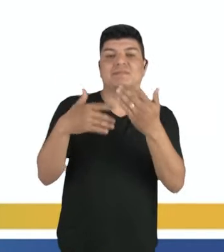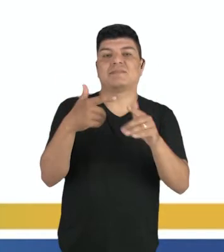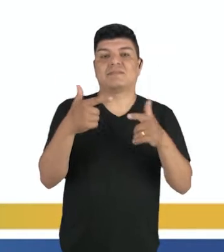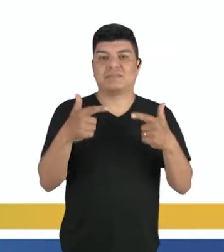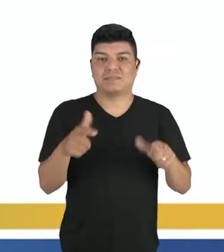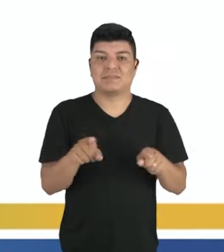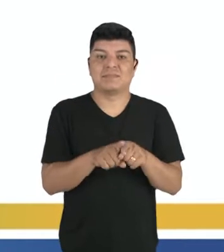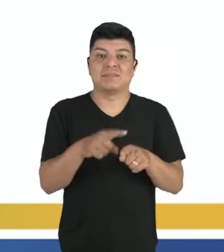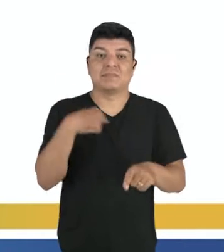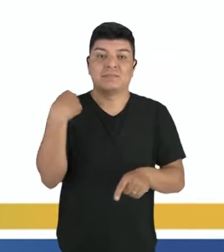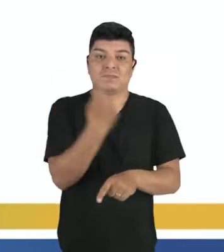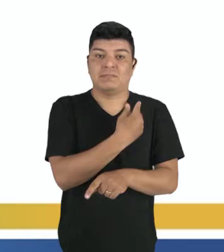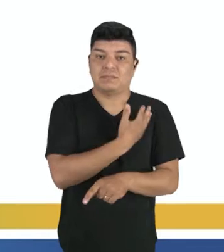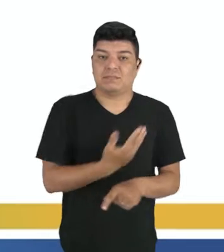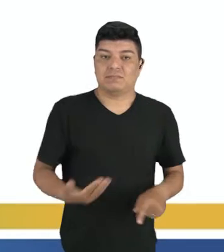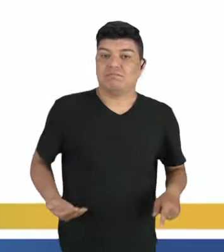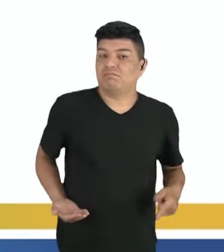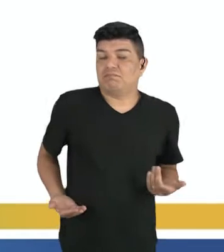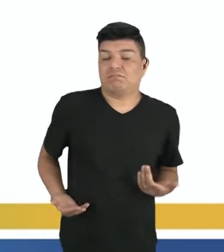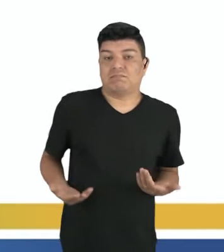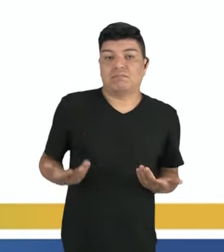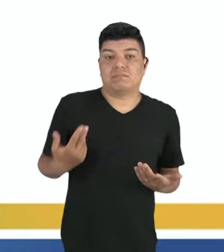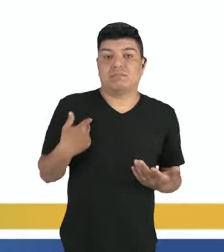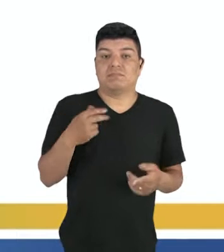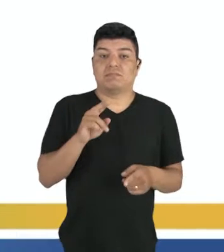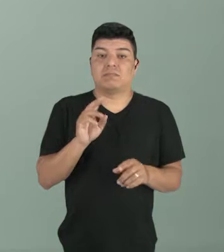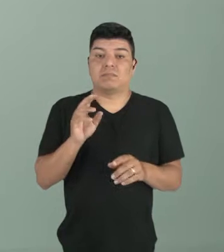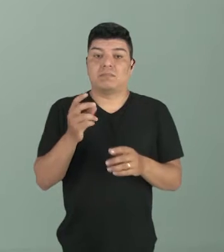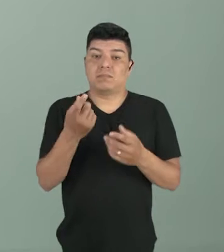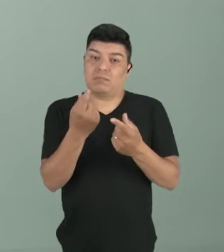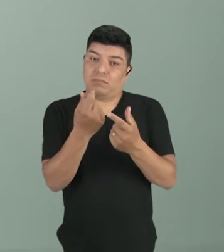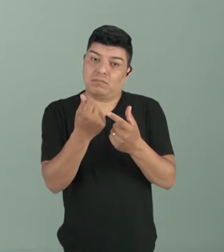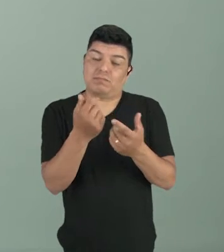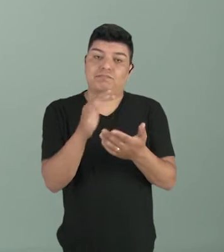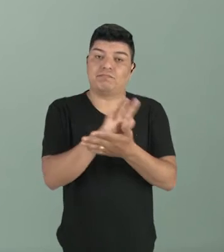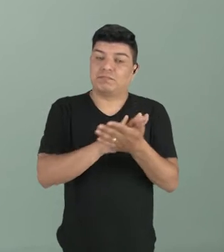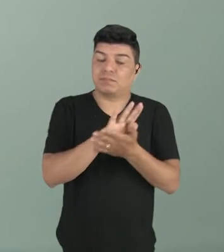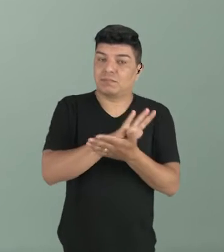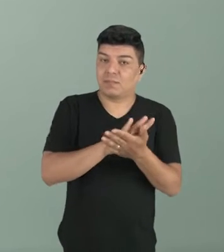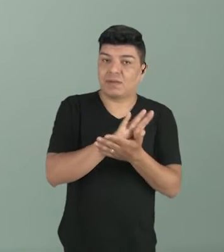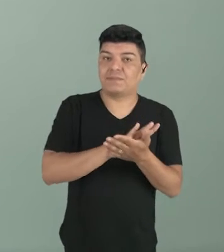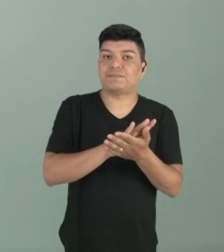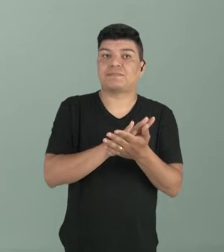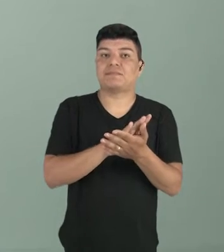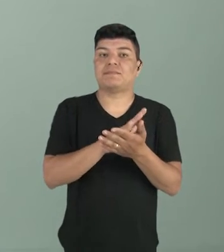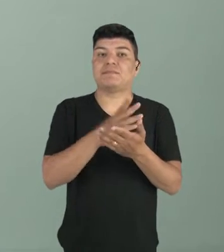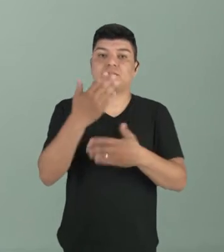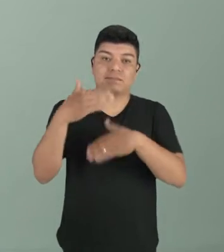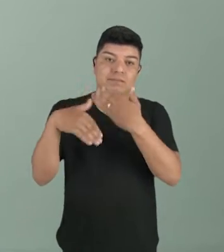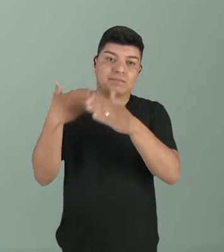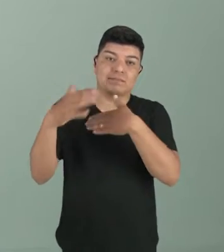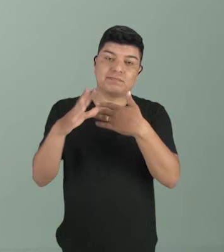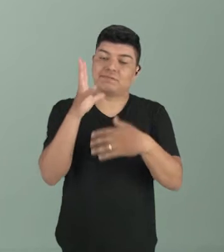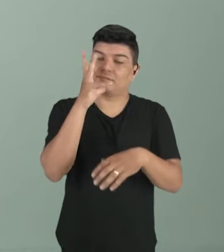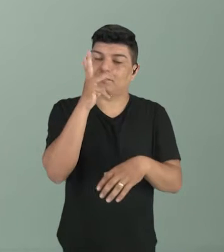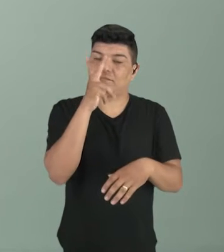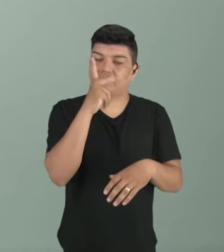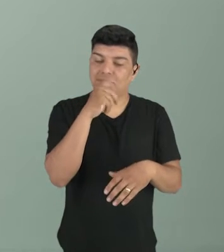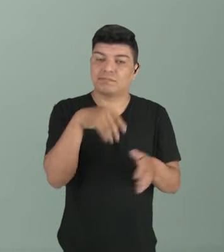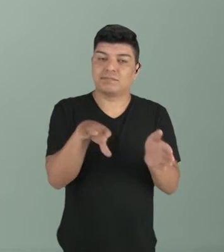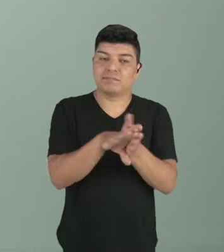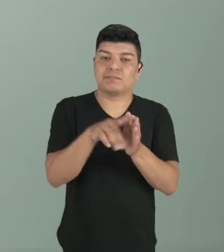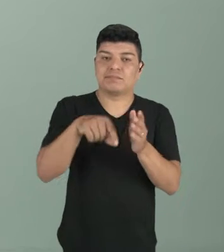desenvolvimento, os nossos governos não investiam nessa questão da indústria, então demorou a engatinhar, demorou a caminhar esse processo